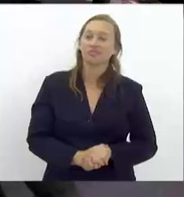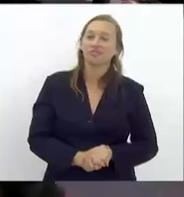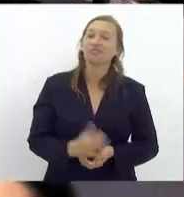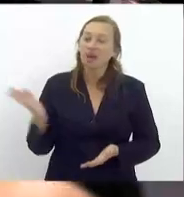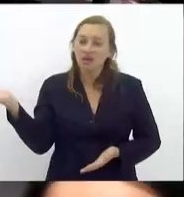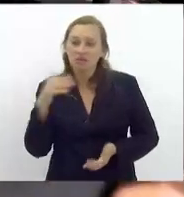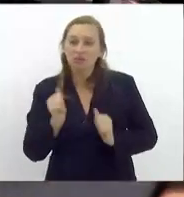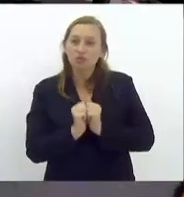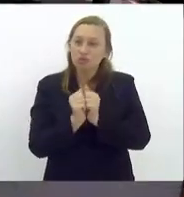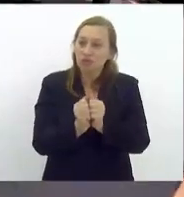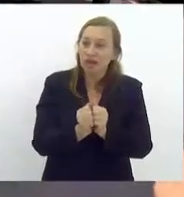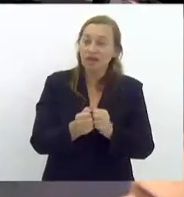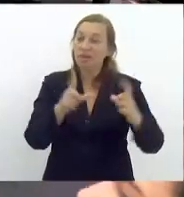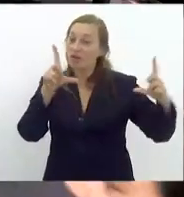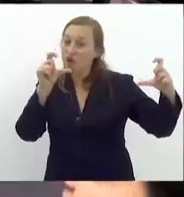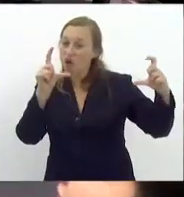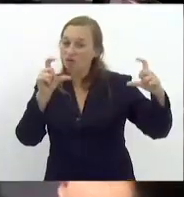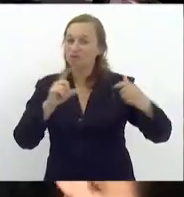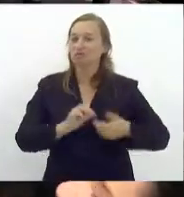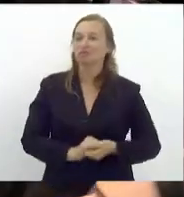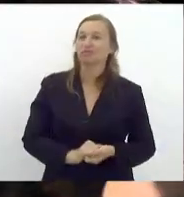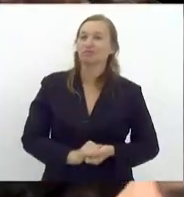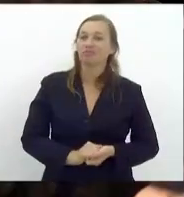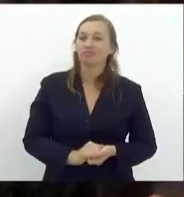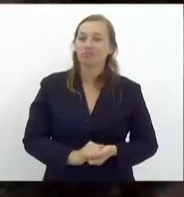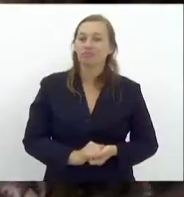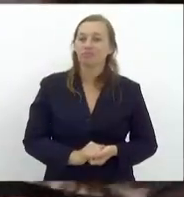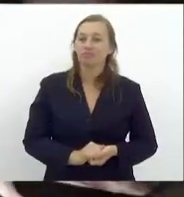vamos juntar aqui para a foto